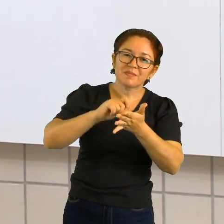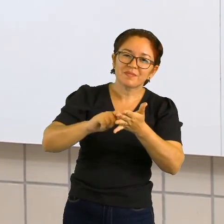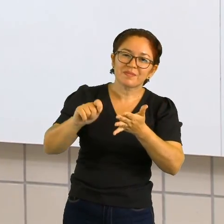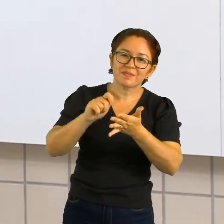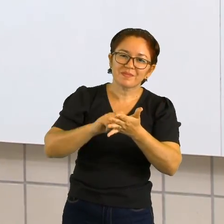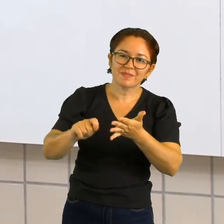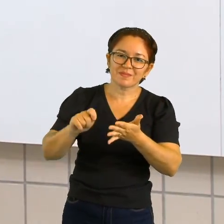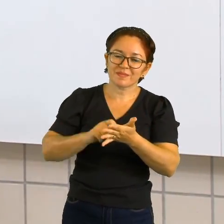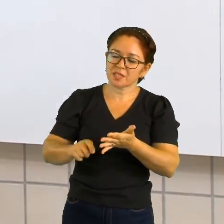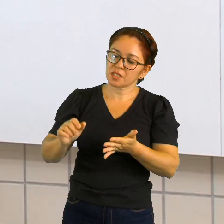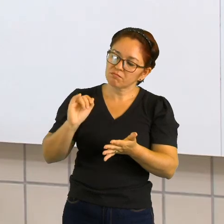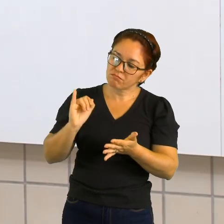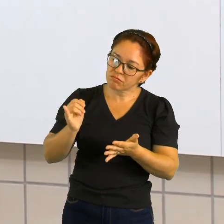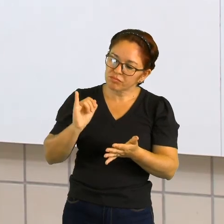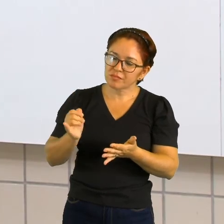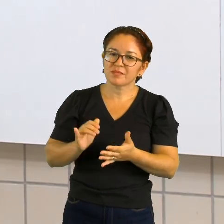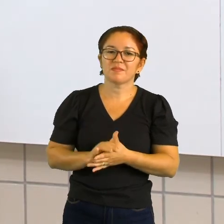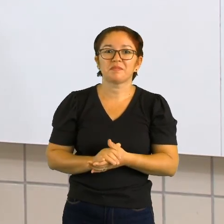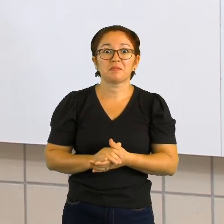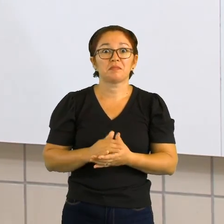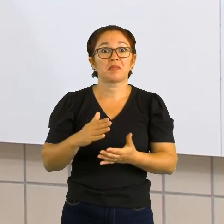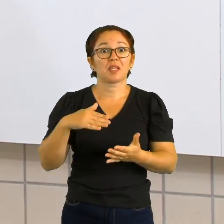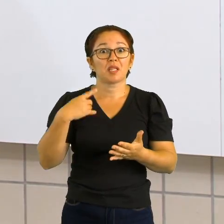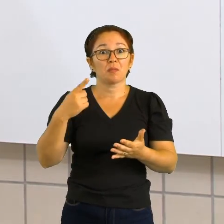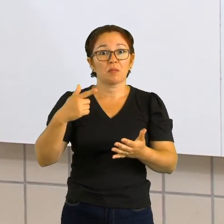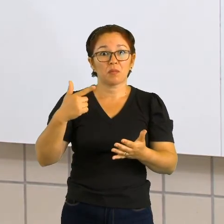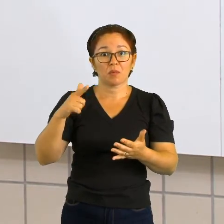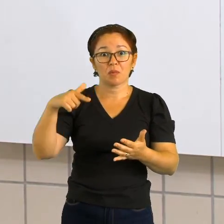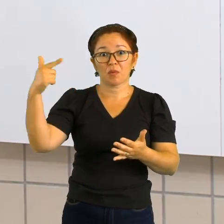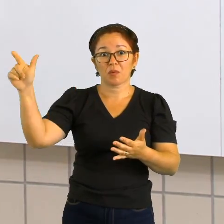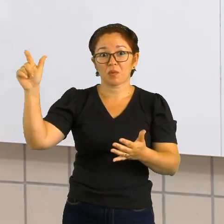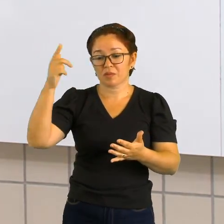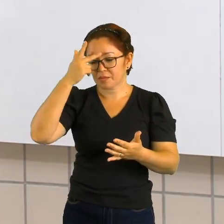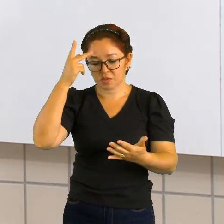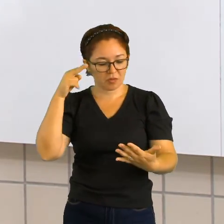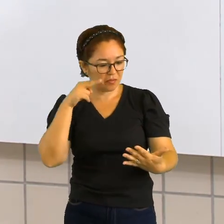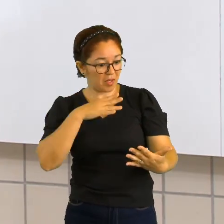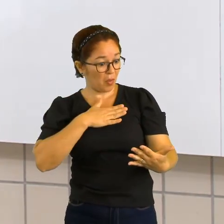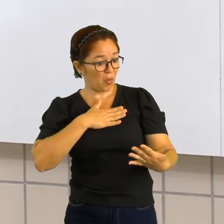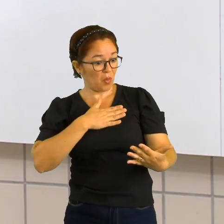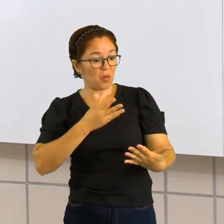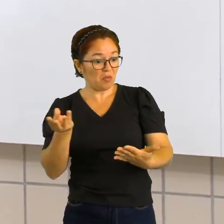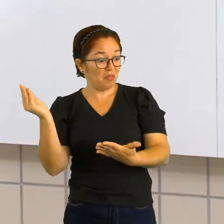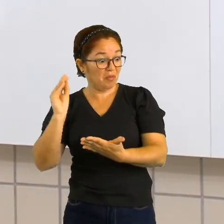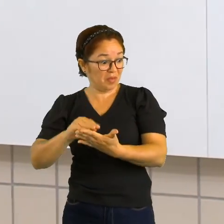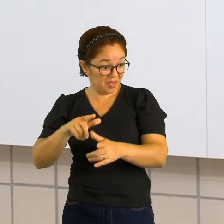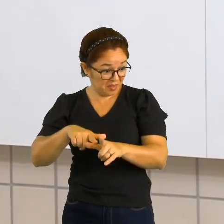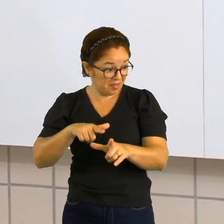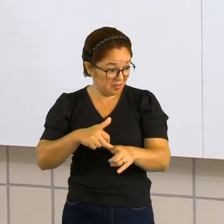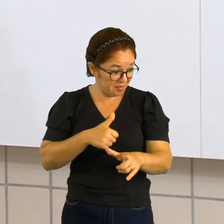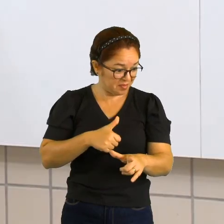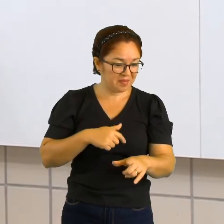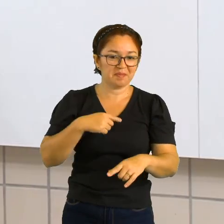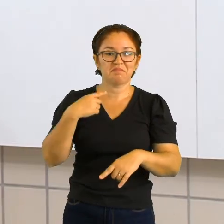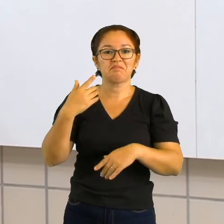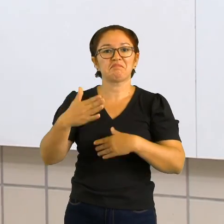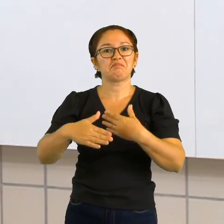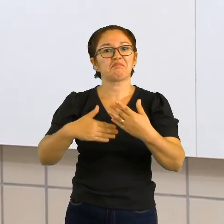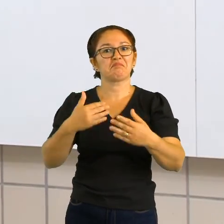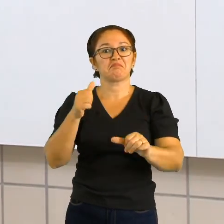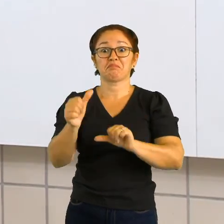você escrever não ir para um livro e quem sabe até virar um filme. Então eu me despeço